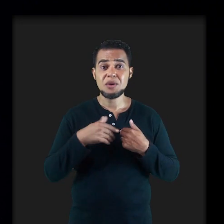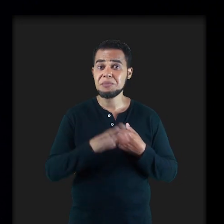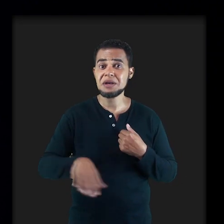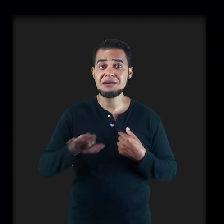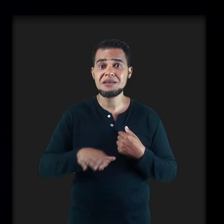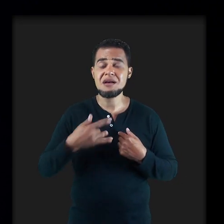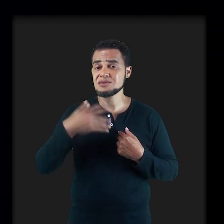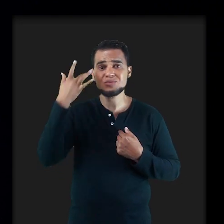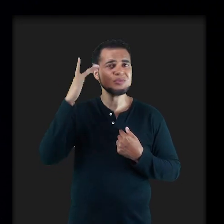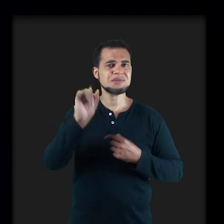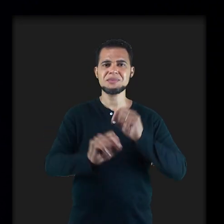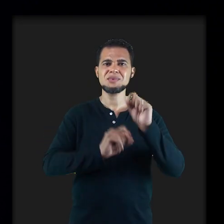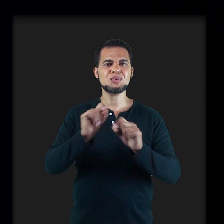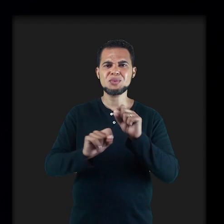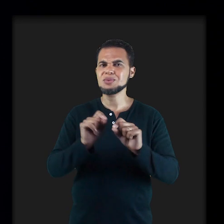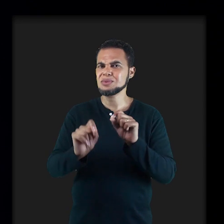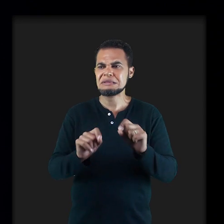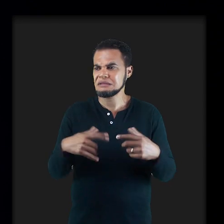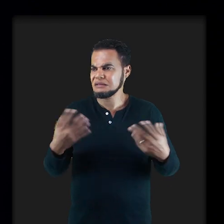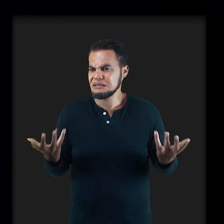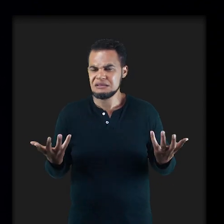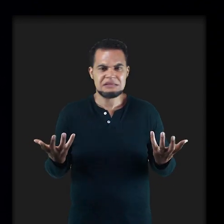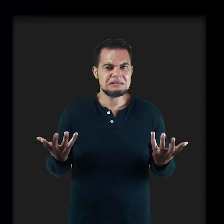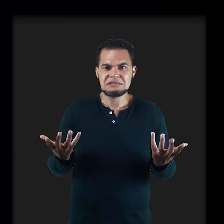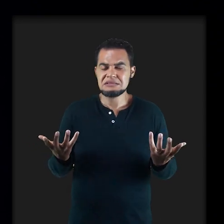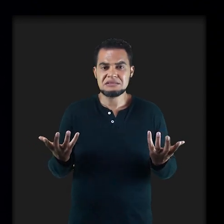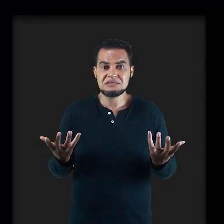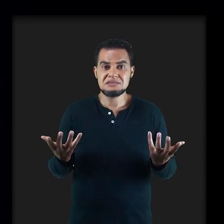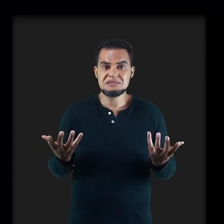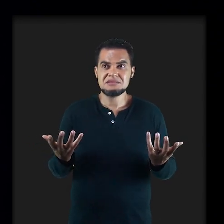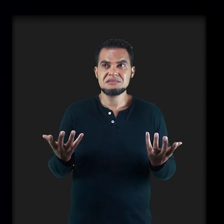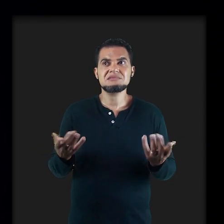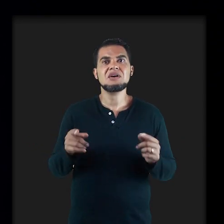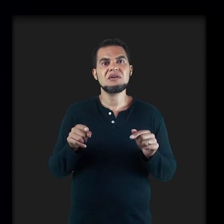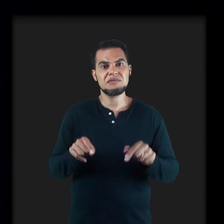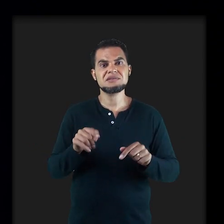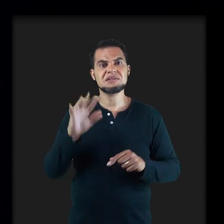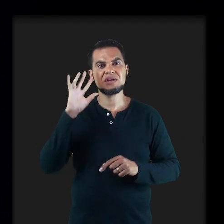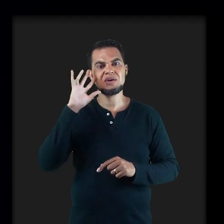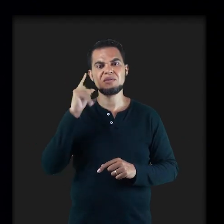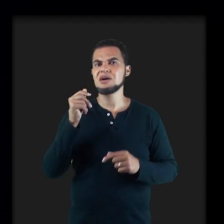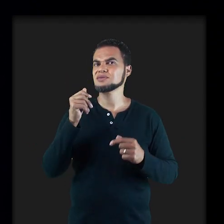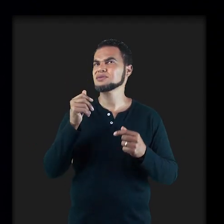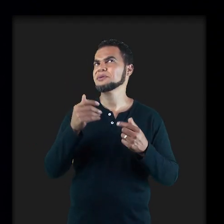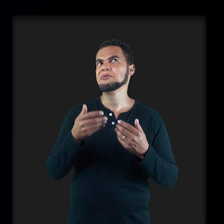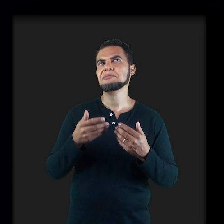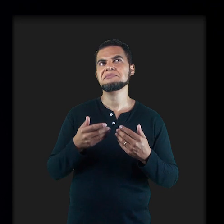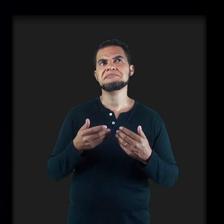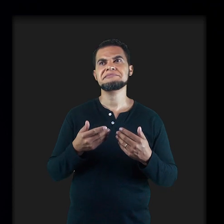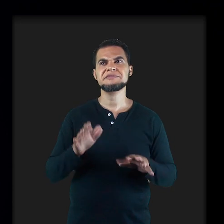E eu era só uma criança, não sabia o que era, né? E aí foi assim, eu acho que eu